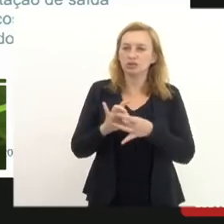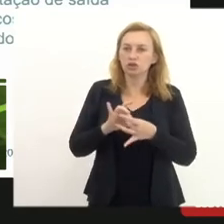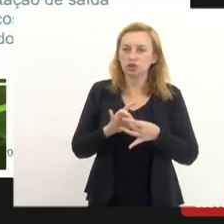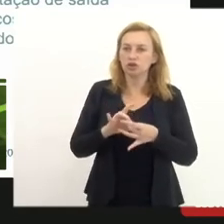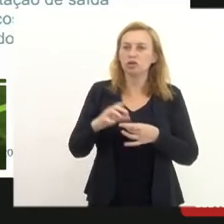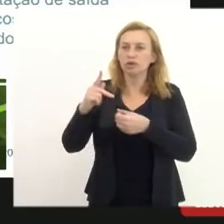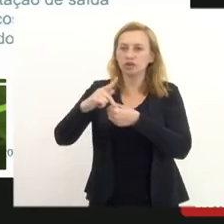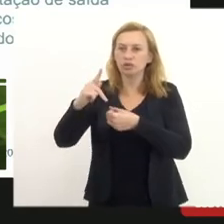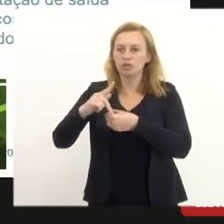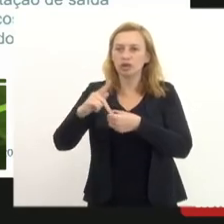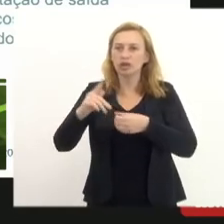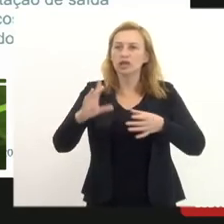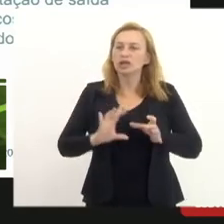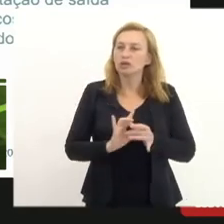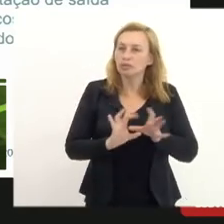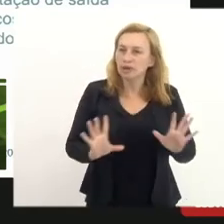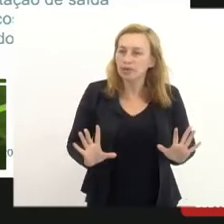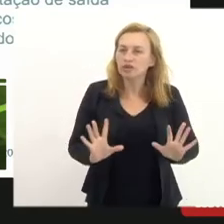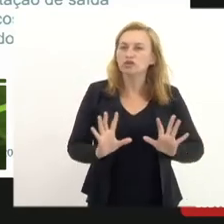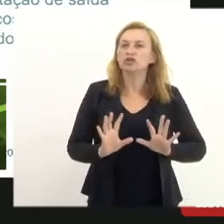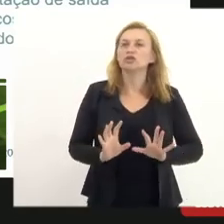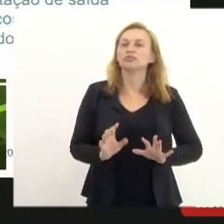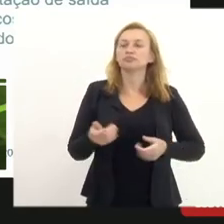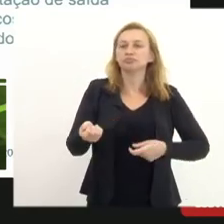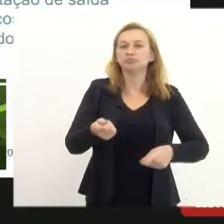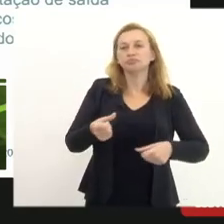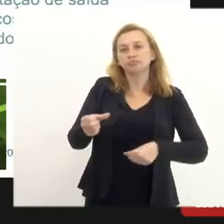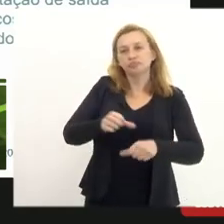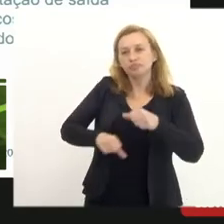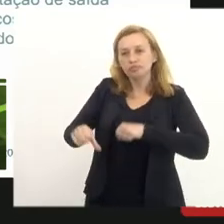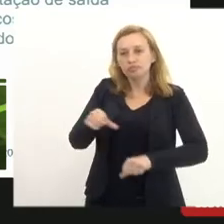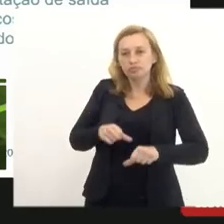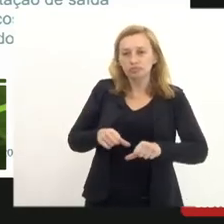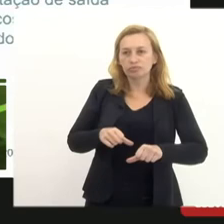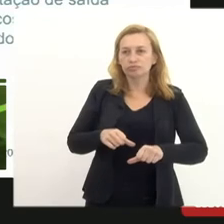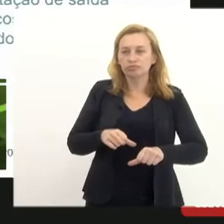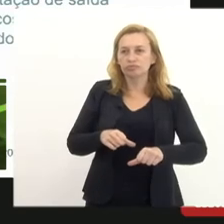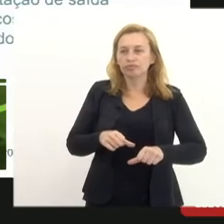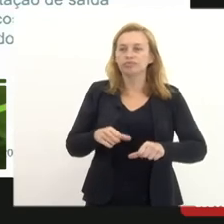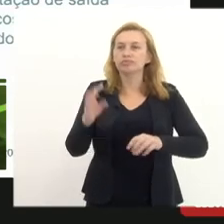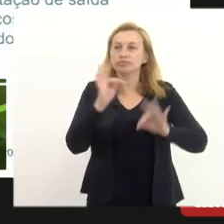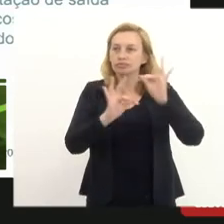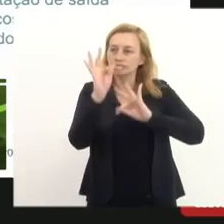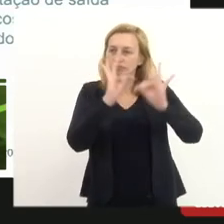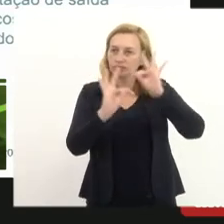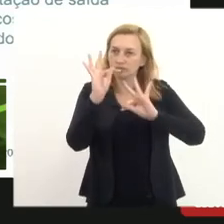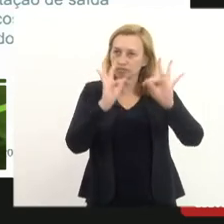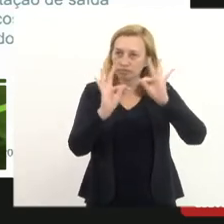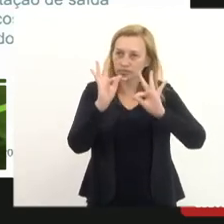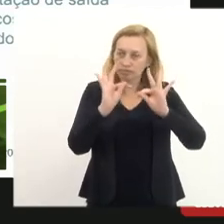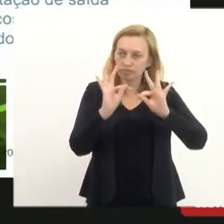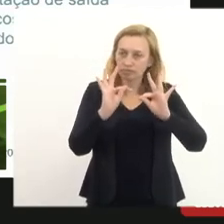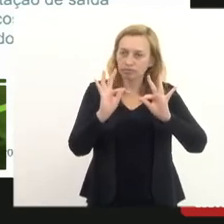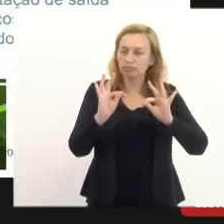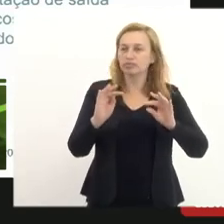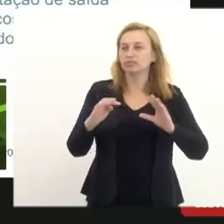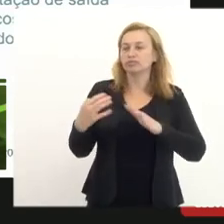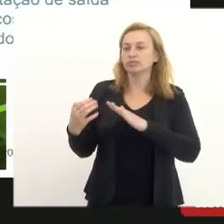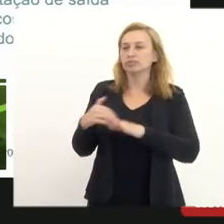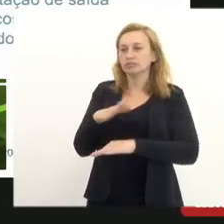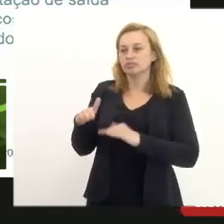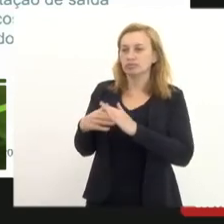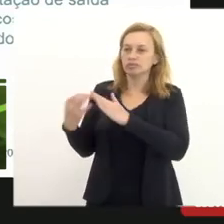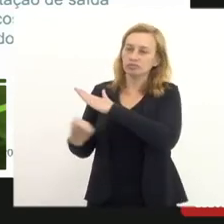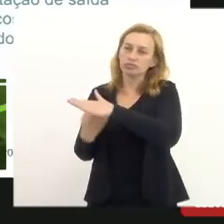que nos permite a troca de tecnologia entre as empresas.